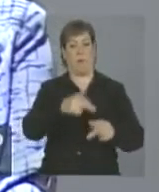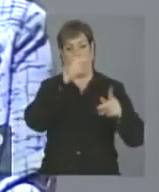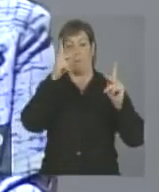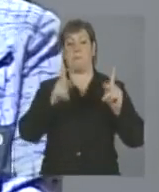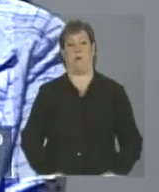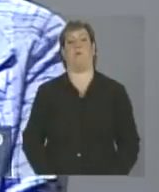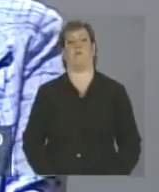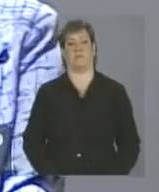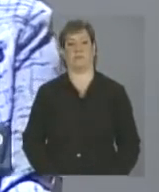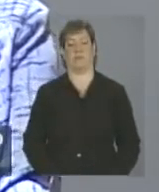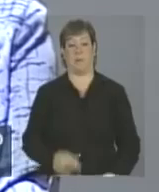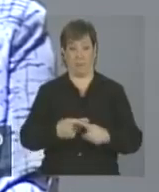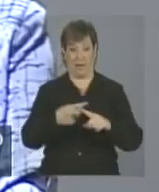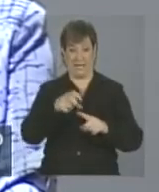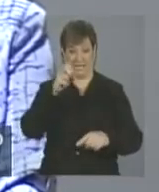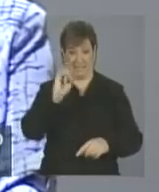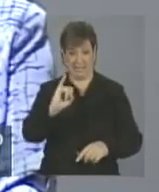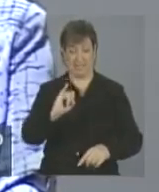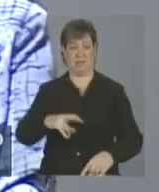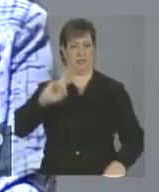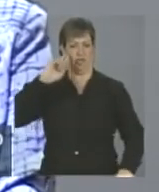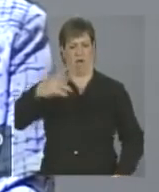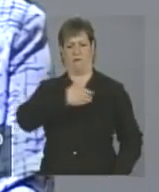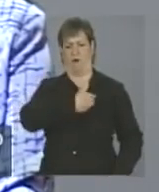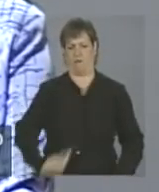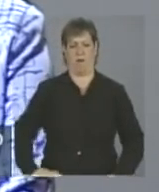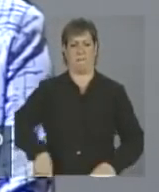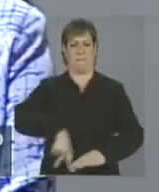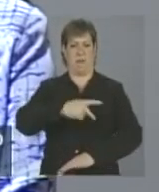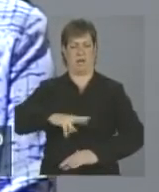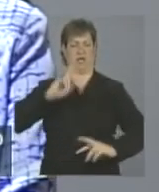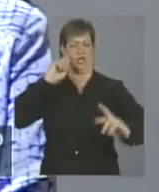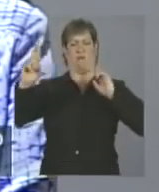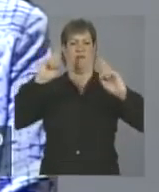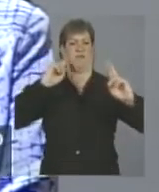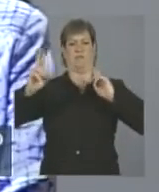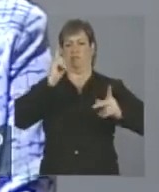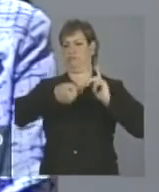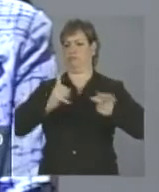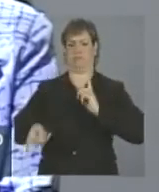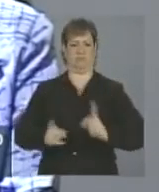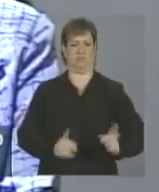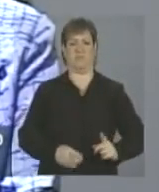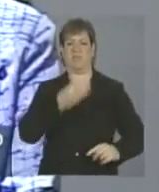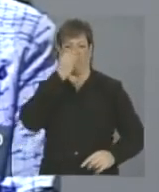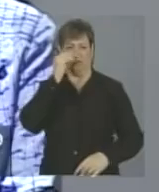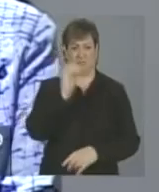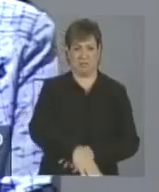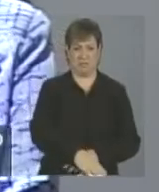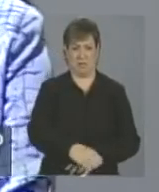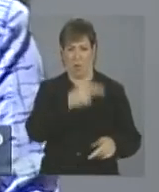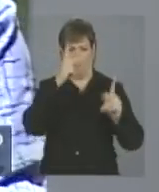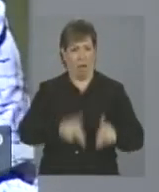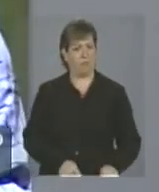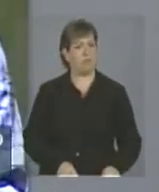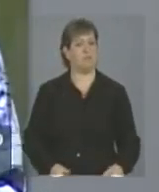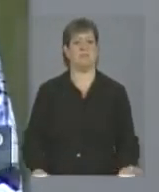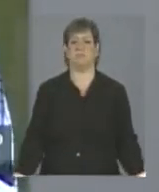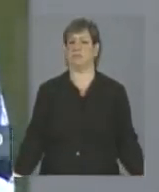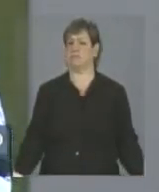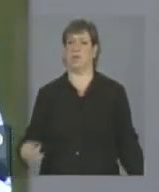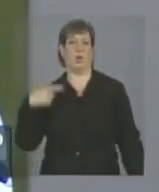país que deixa seu povo à margem do seu desenvolvimento e do seu crescimento, não é respeitado por ninguém.